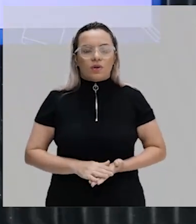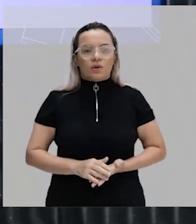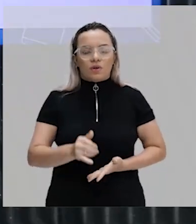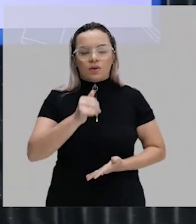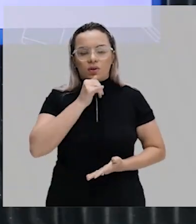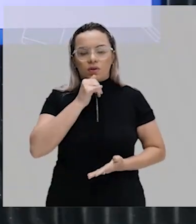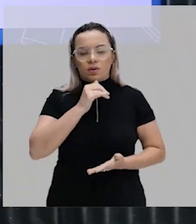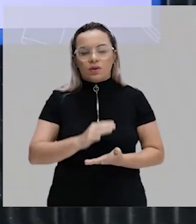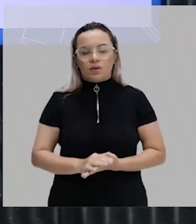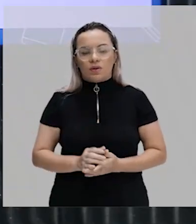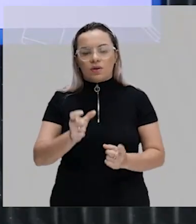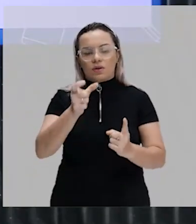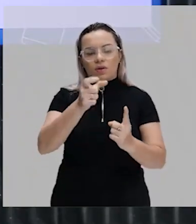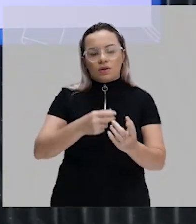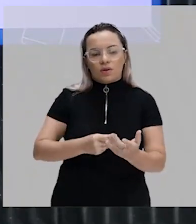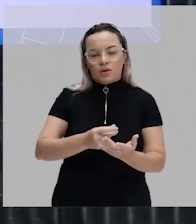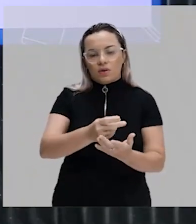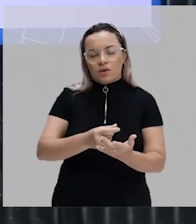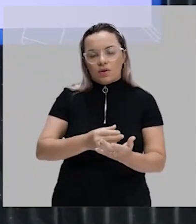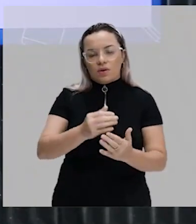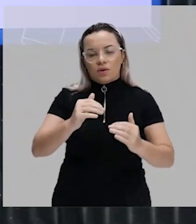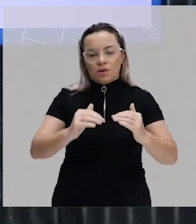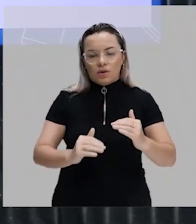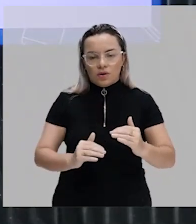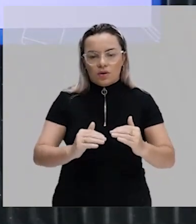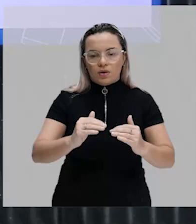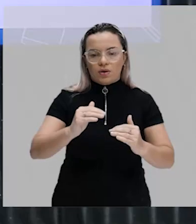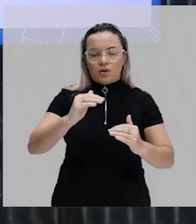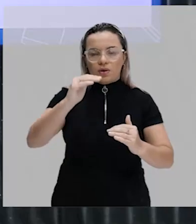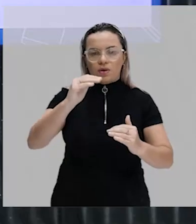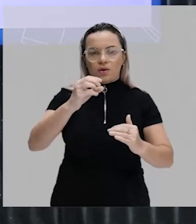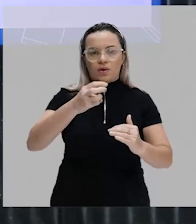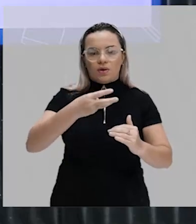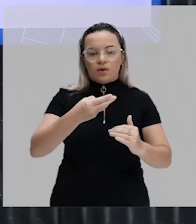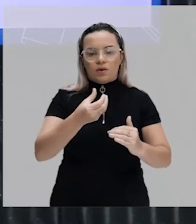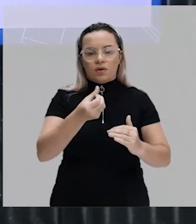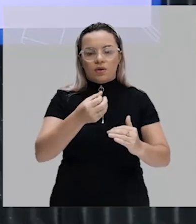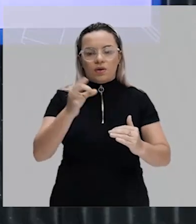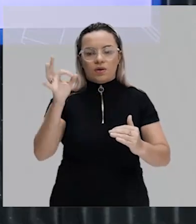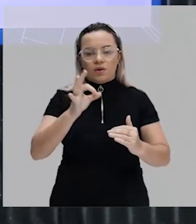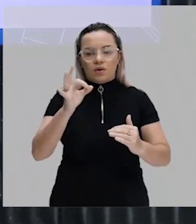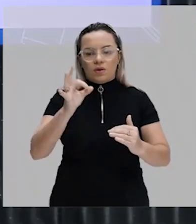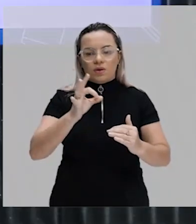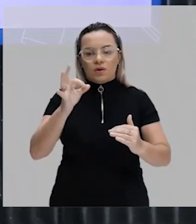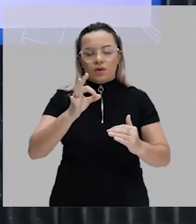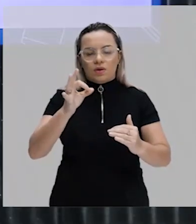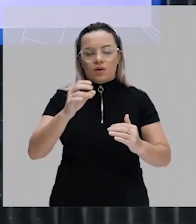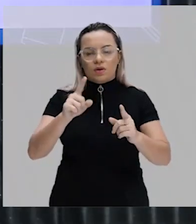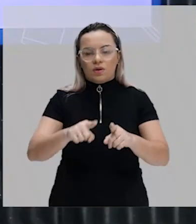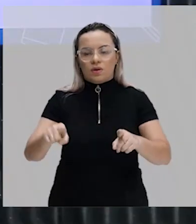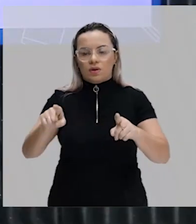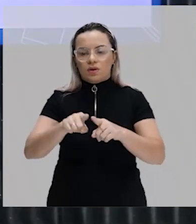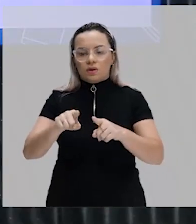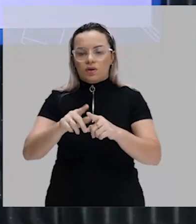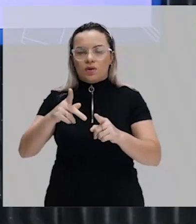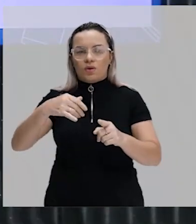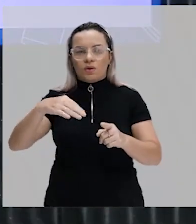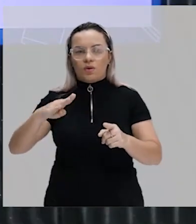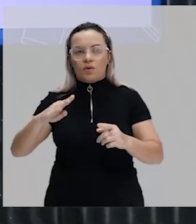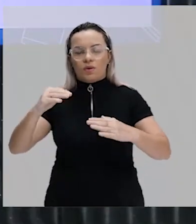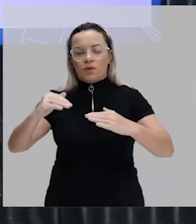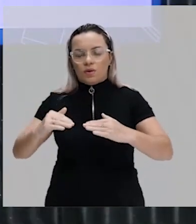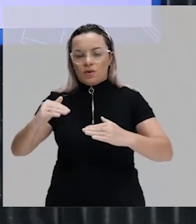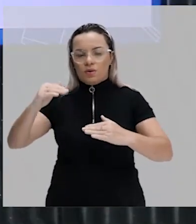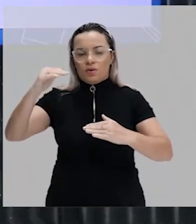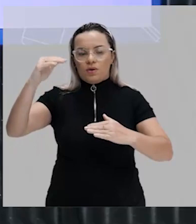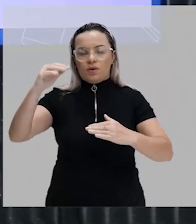a renda per capita aumentou no percentual de 36% e falou também que o PIB